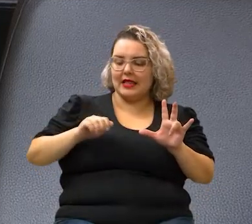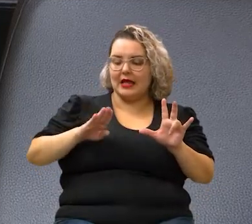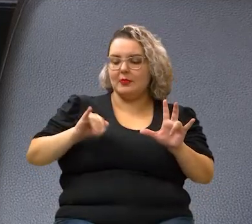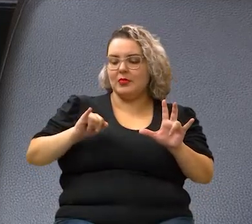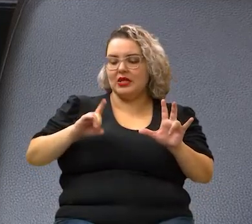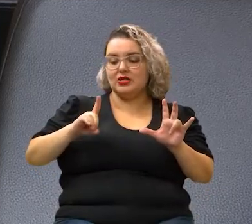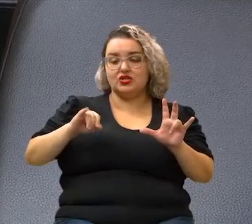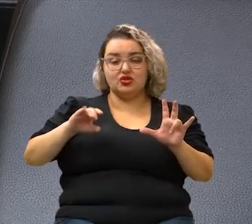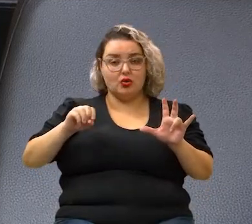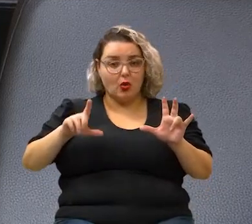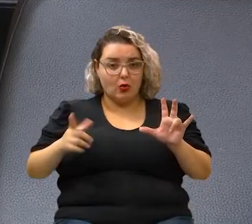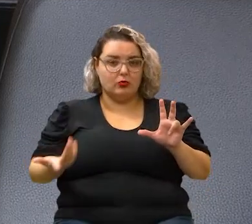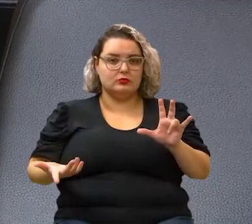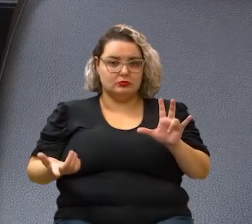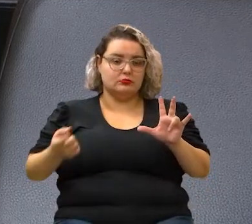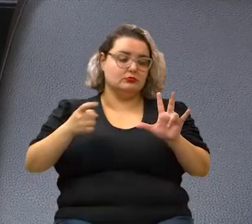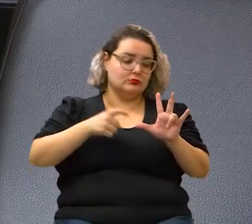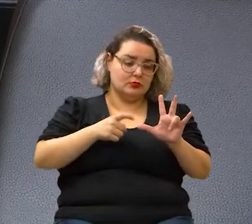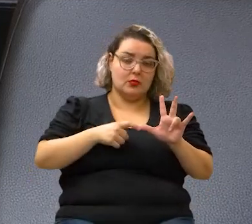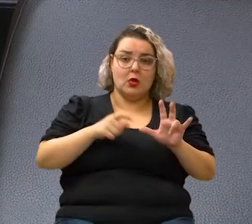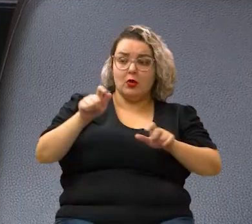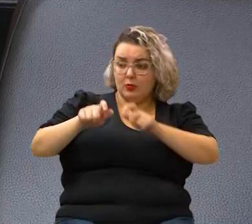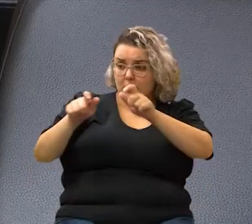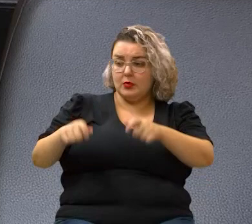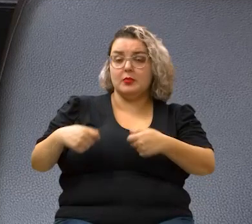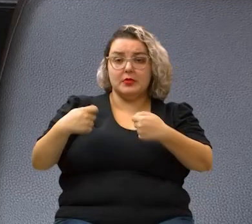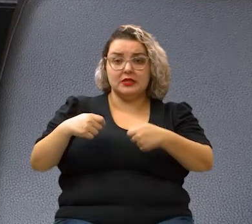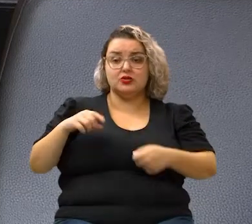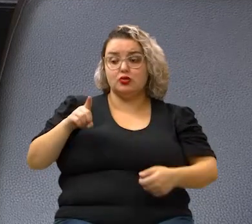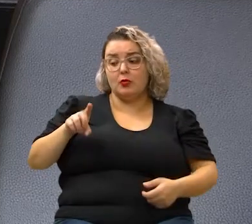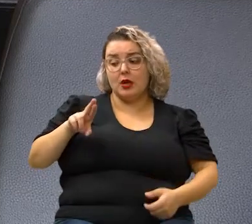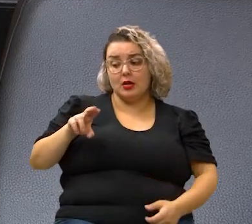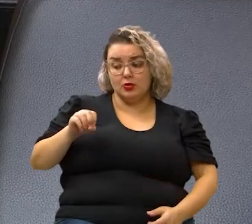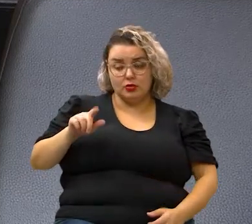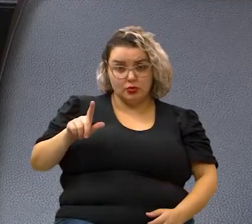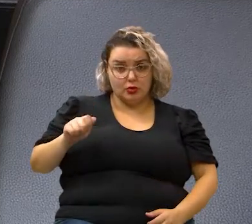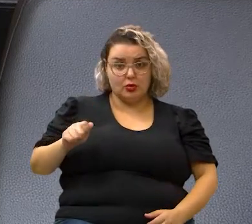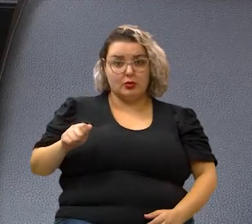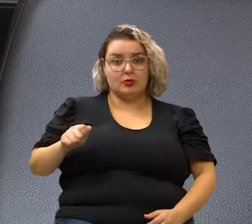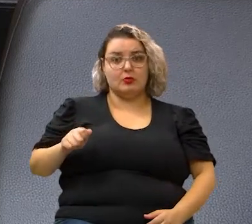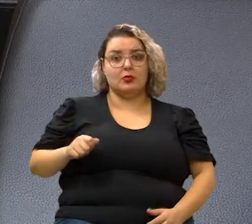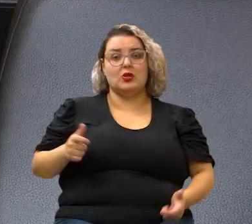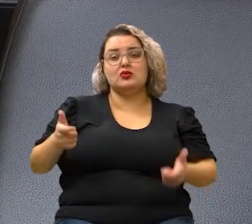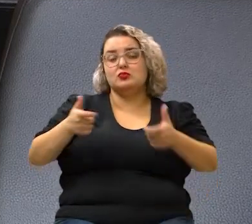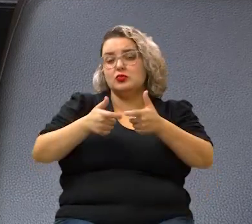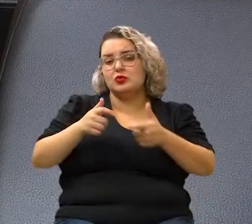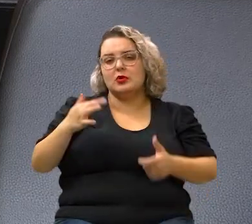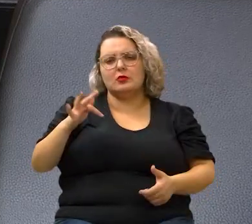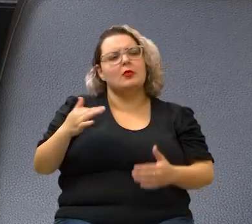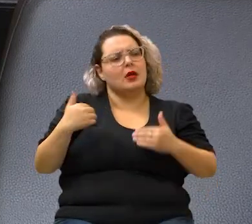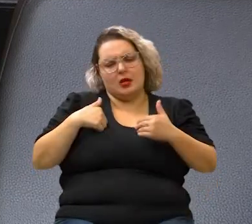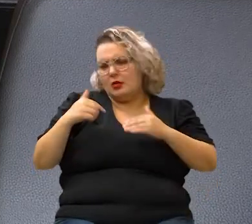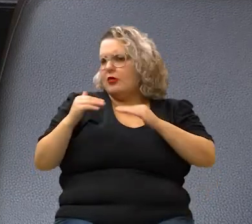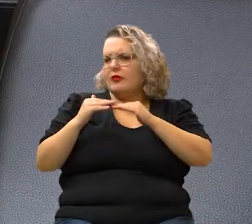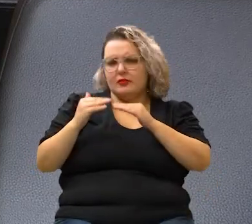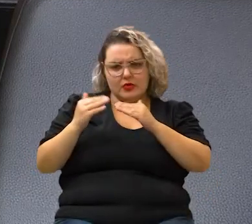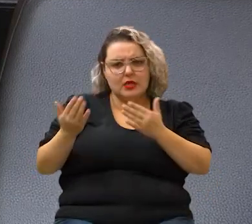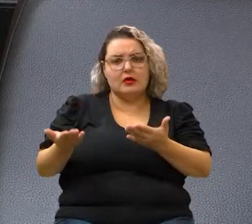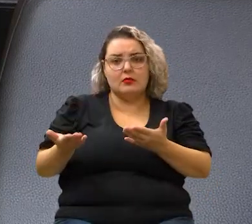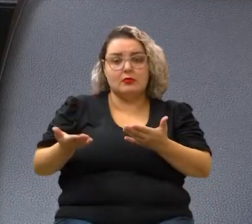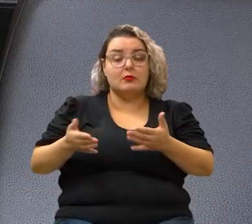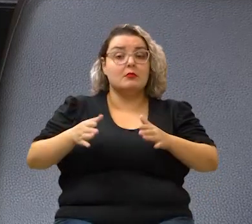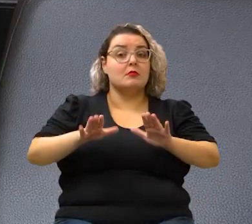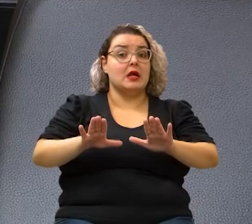canabidiol. Então, assim, eu sou favorável. Uma pessoa que está precisando de uma droga, né, para amenizar uma dor, eu sou